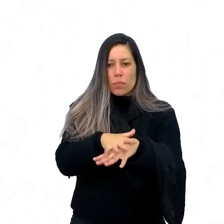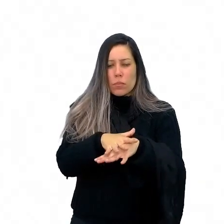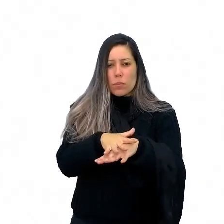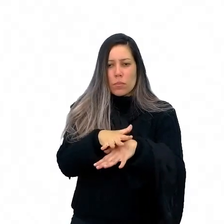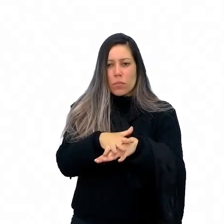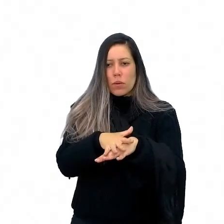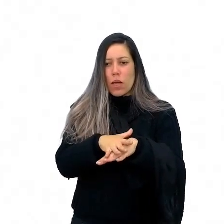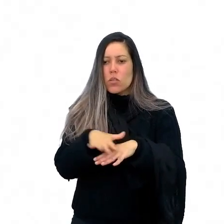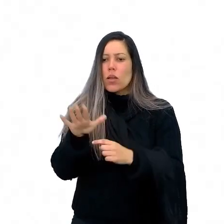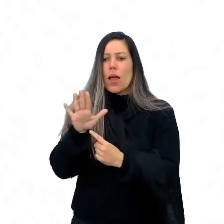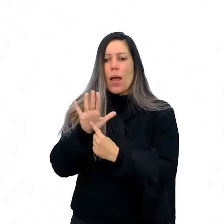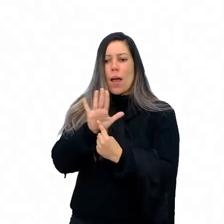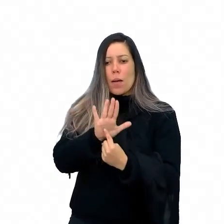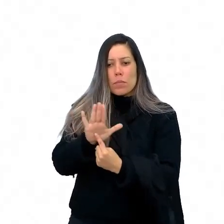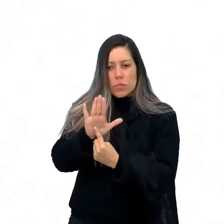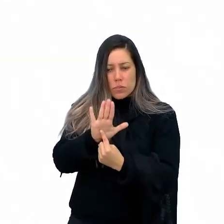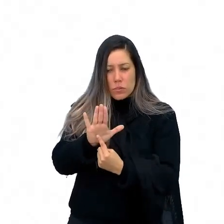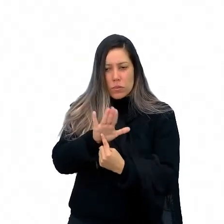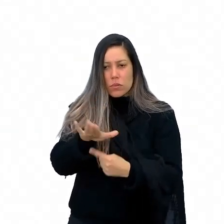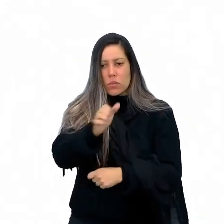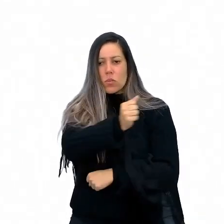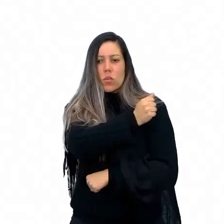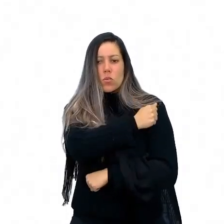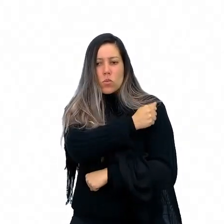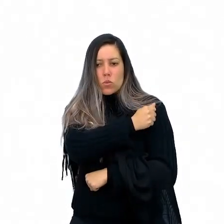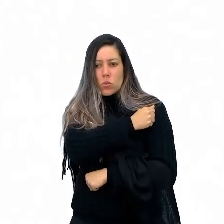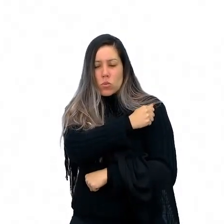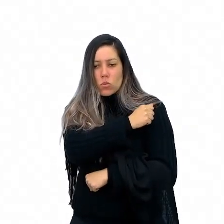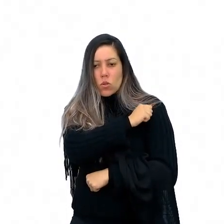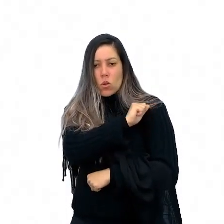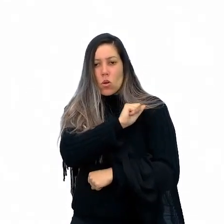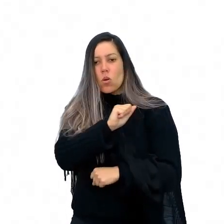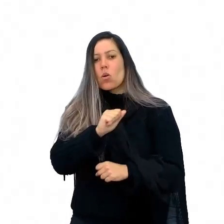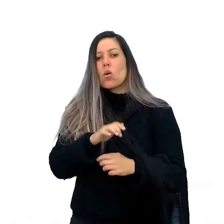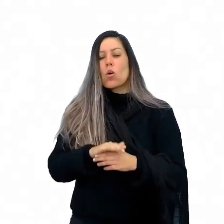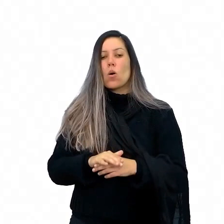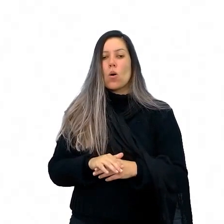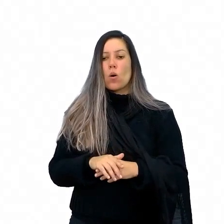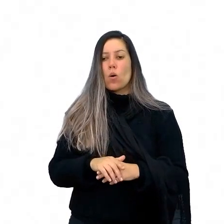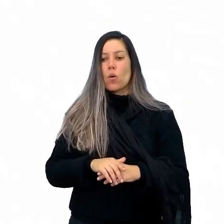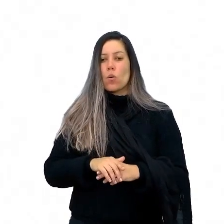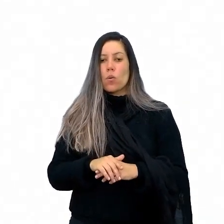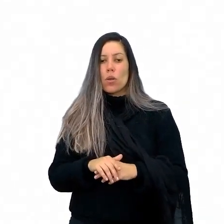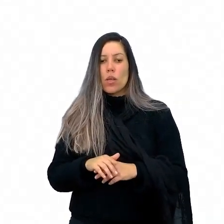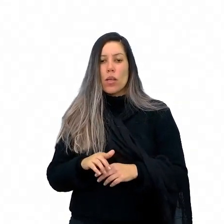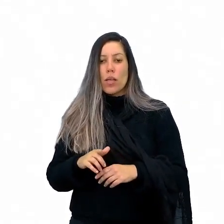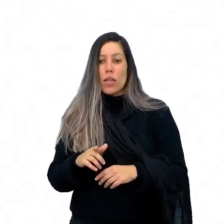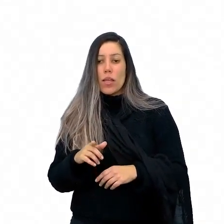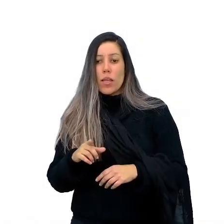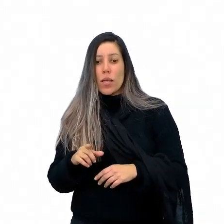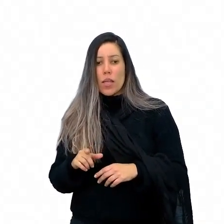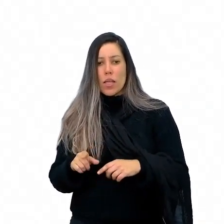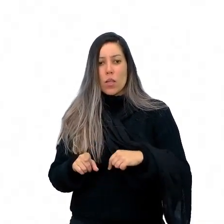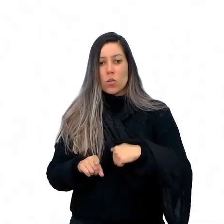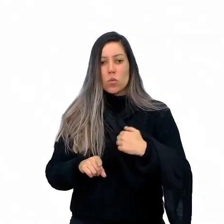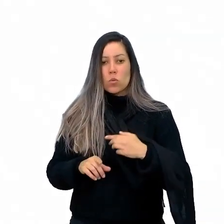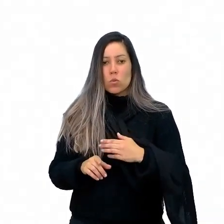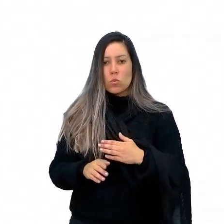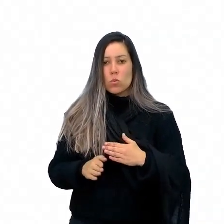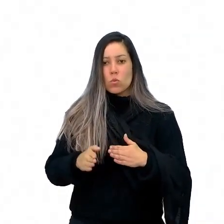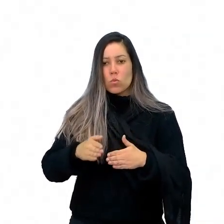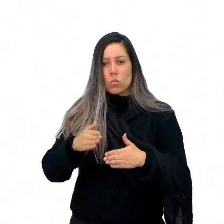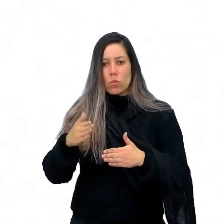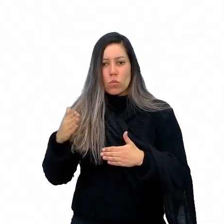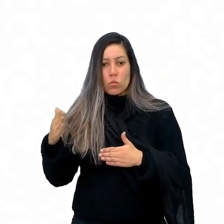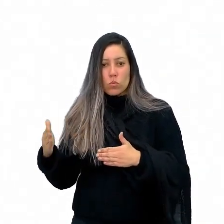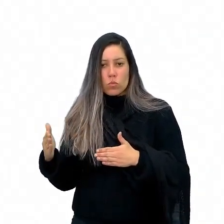será apresentado aos estudantes, e do lado direito, o conhecimento pedagógico do conteúdo, tá